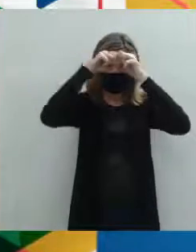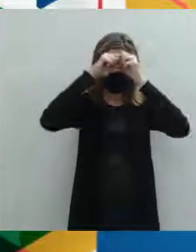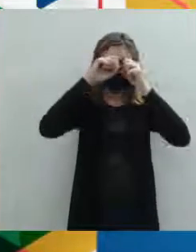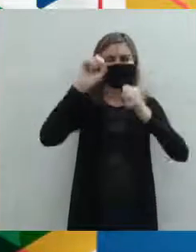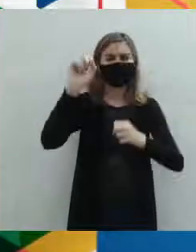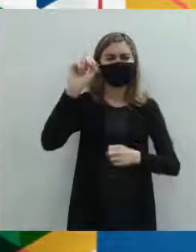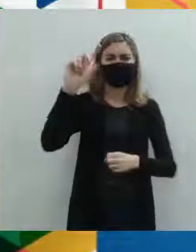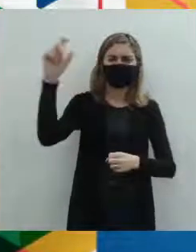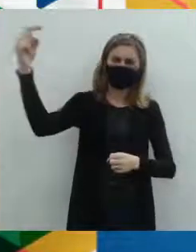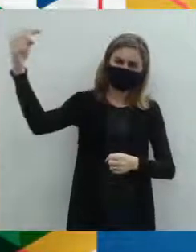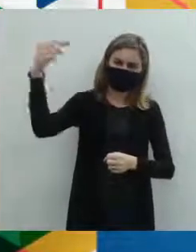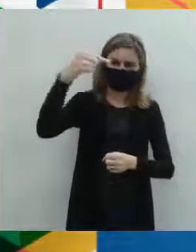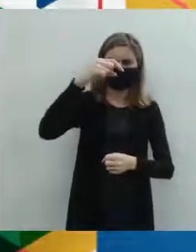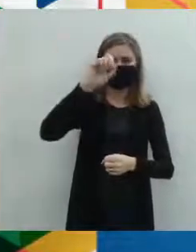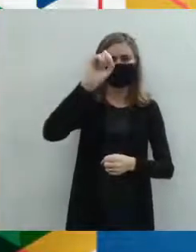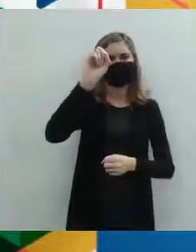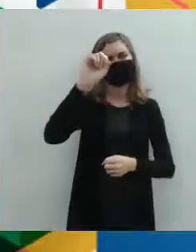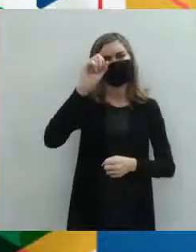pelo raiozinho do sol.